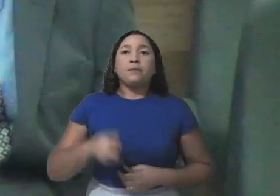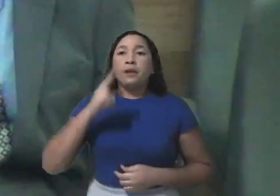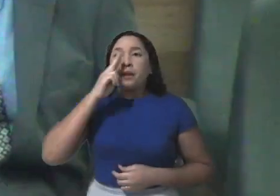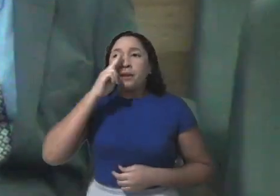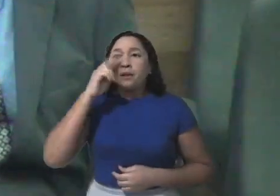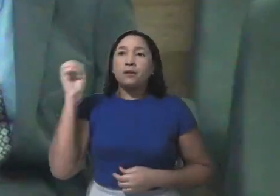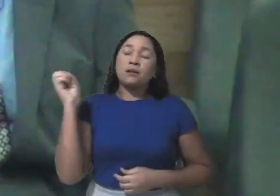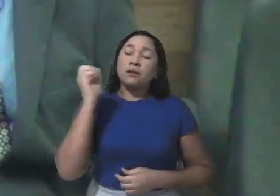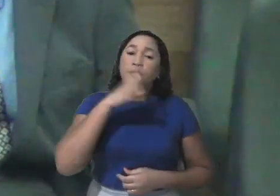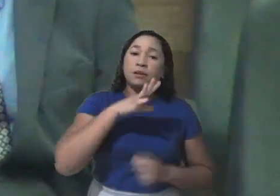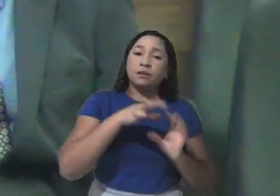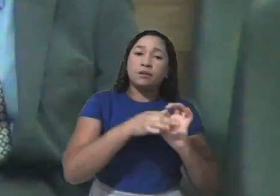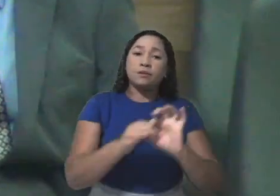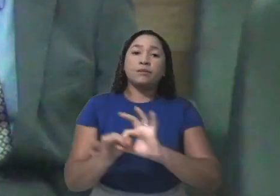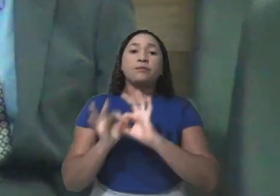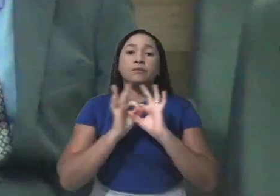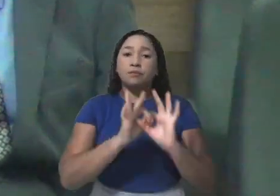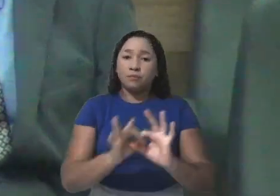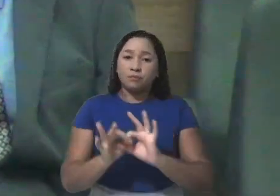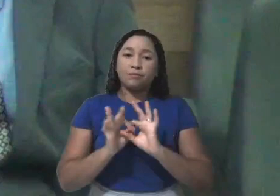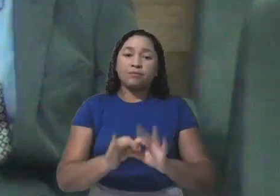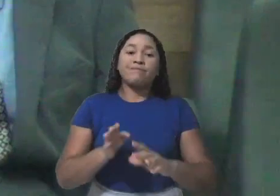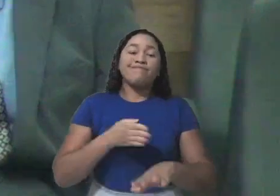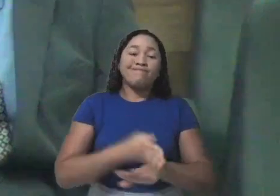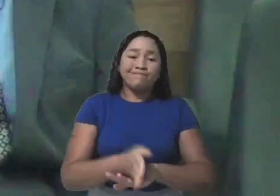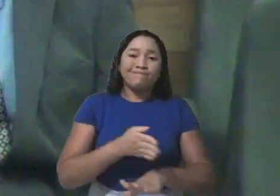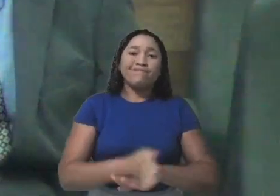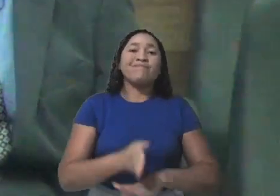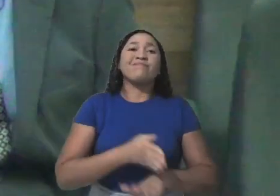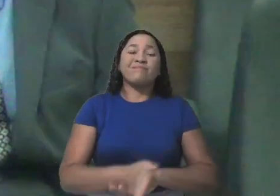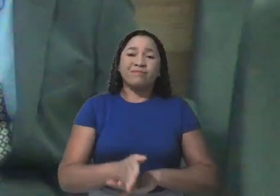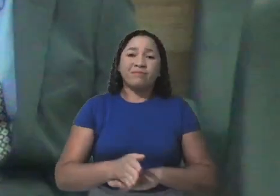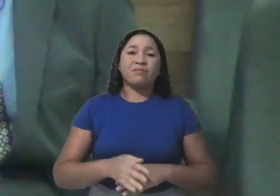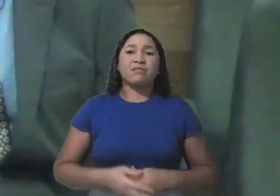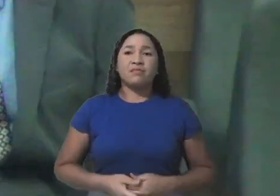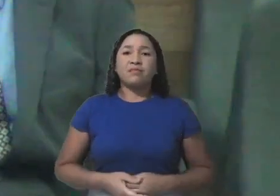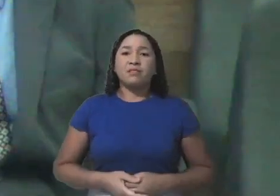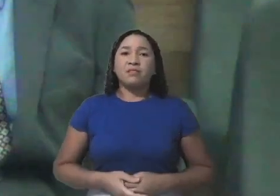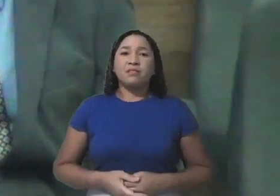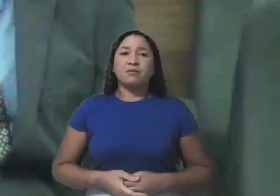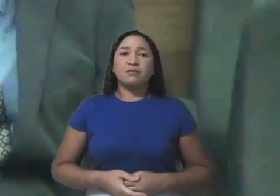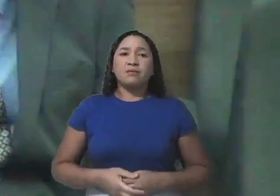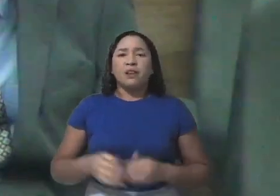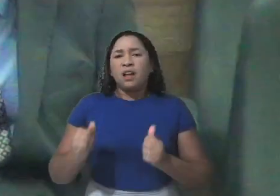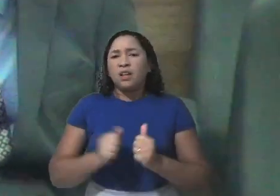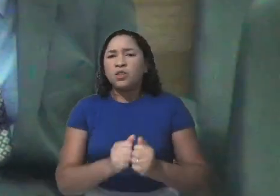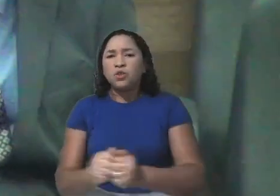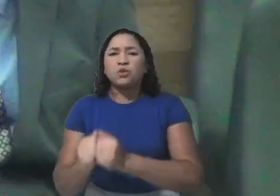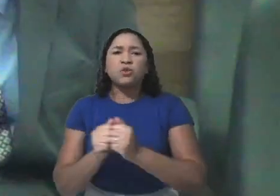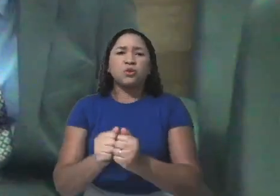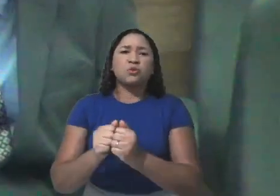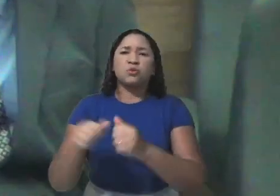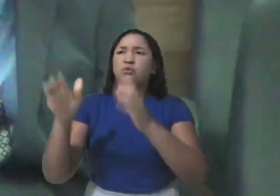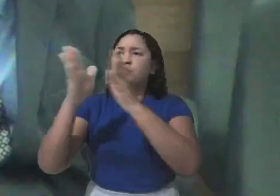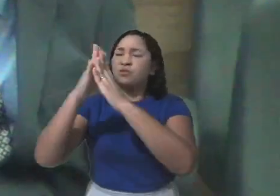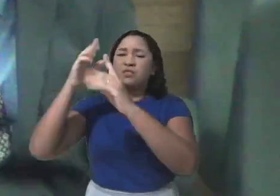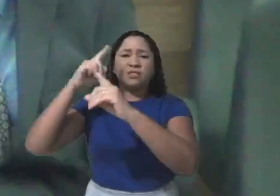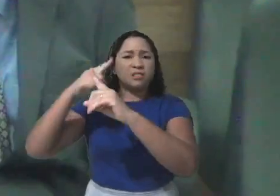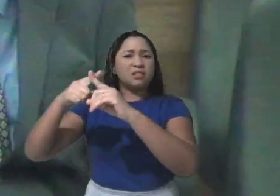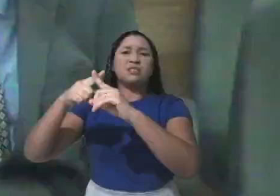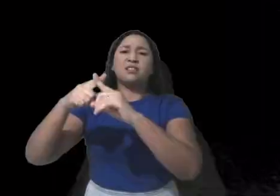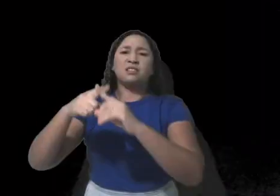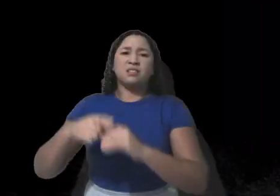estas práticas. E eles se infiltravam no meio das igrejas e criavam sérios